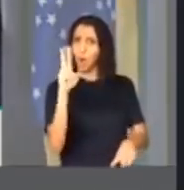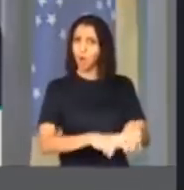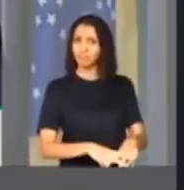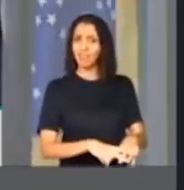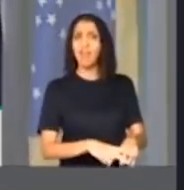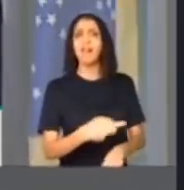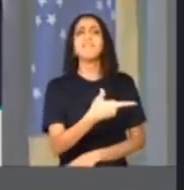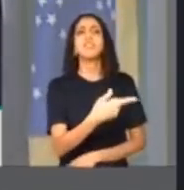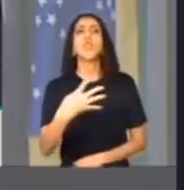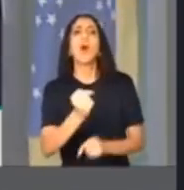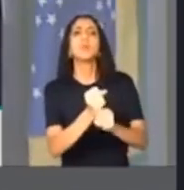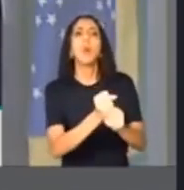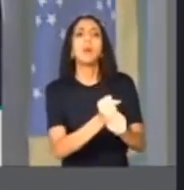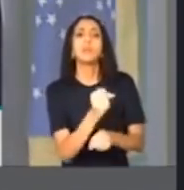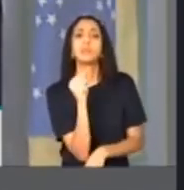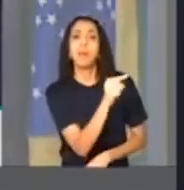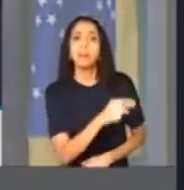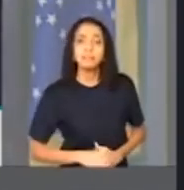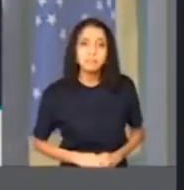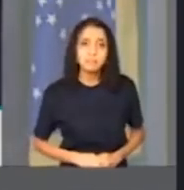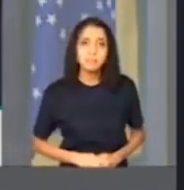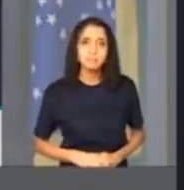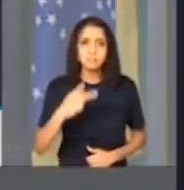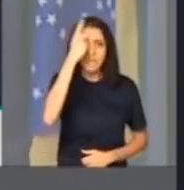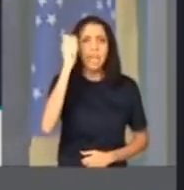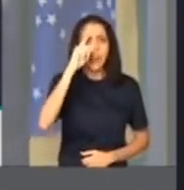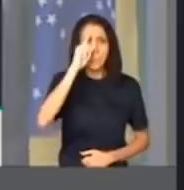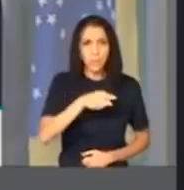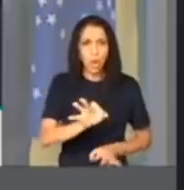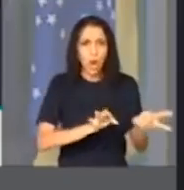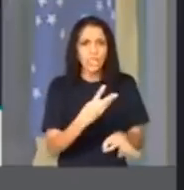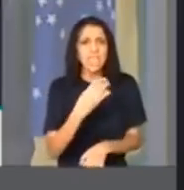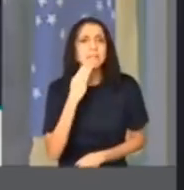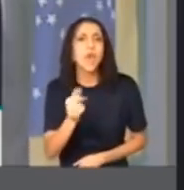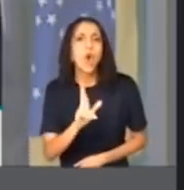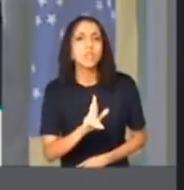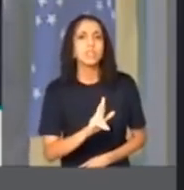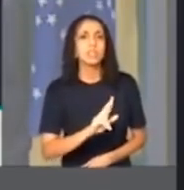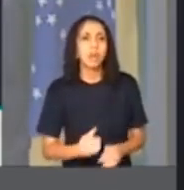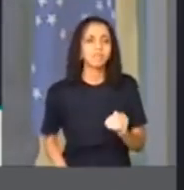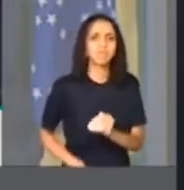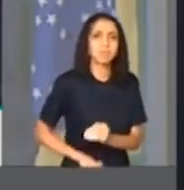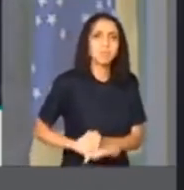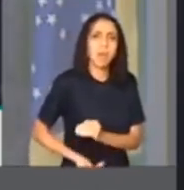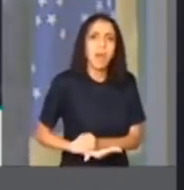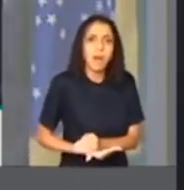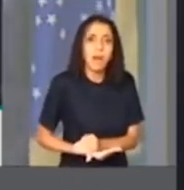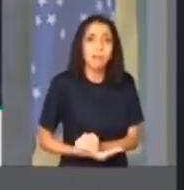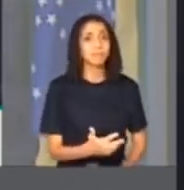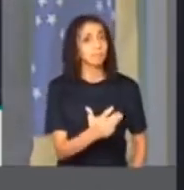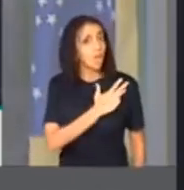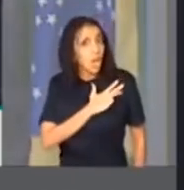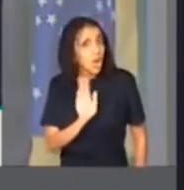24 anos. Quem comandou o desvio de mais de 3 bilhões de propina foi o senhor